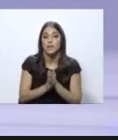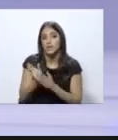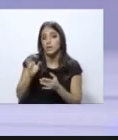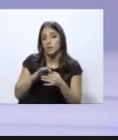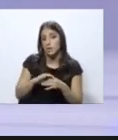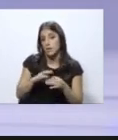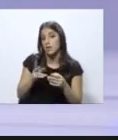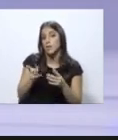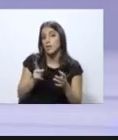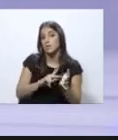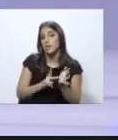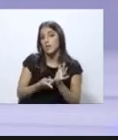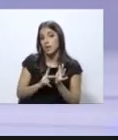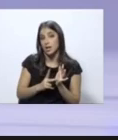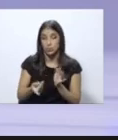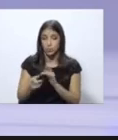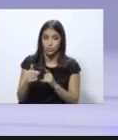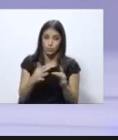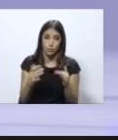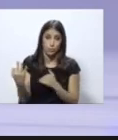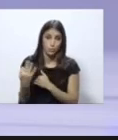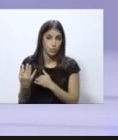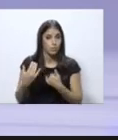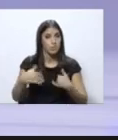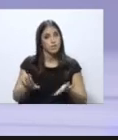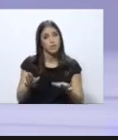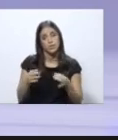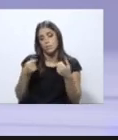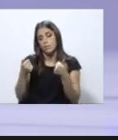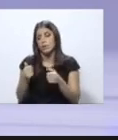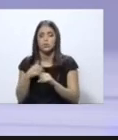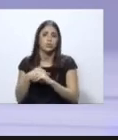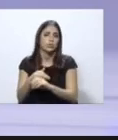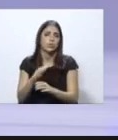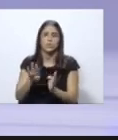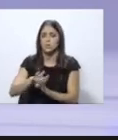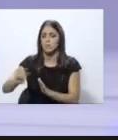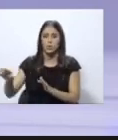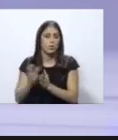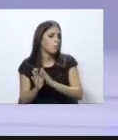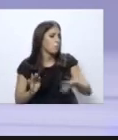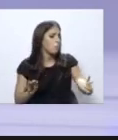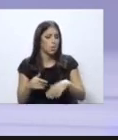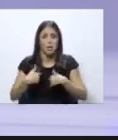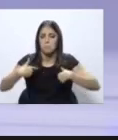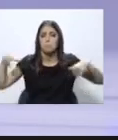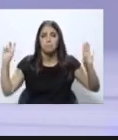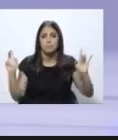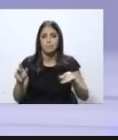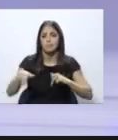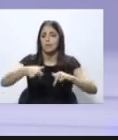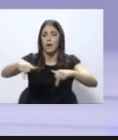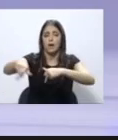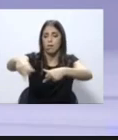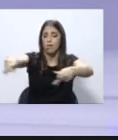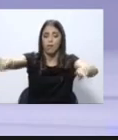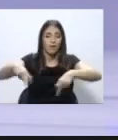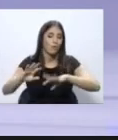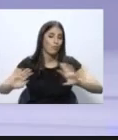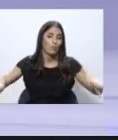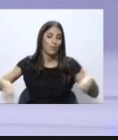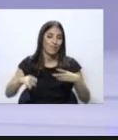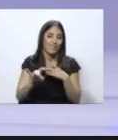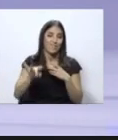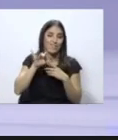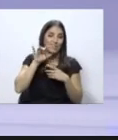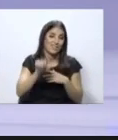Porto, é verdade. Mas os bons jogadores, na ponta, noutra ponta, como médio ofensivo, atrás do ponta